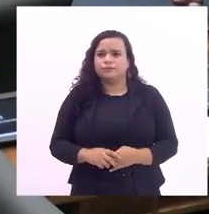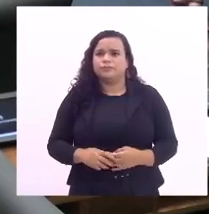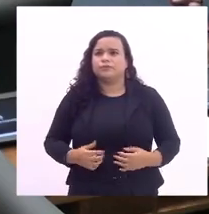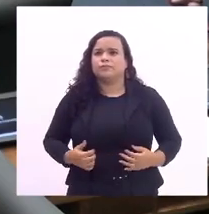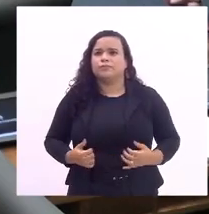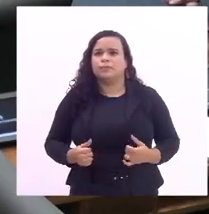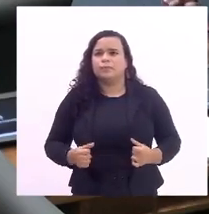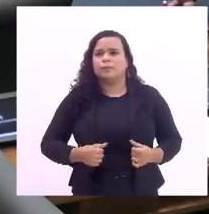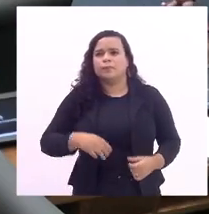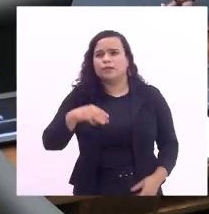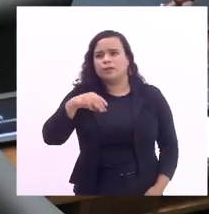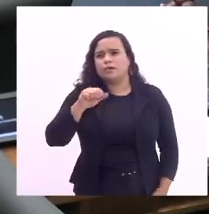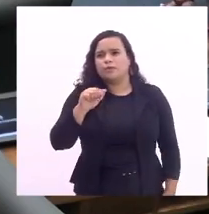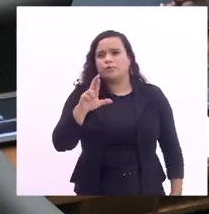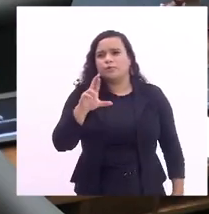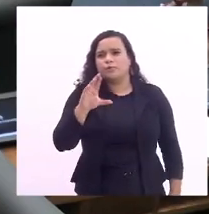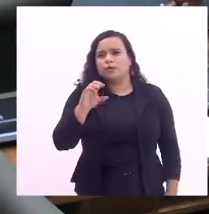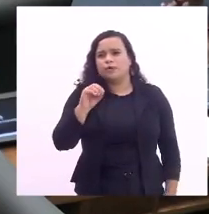Deputado Marcos Miller.